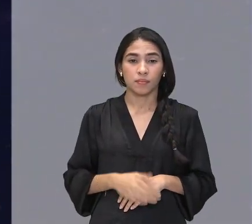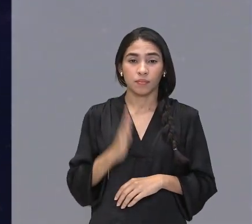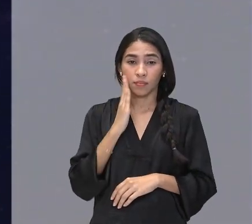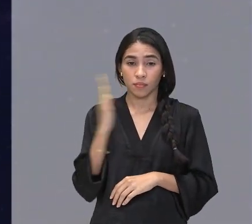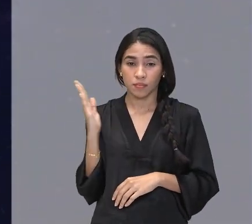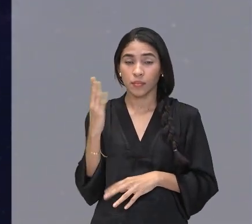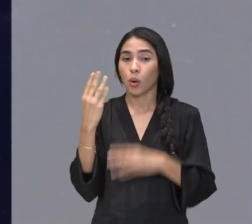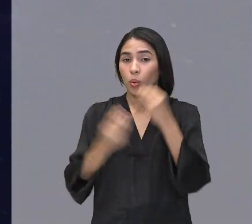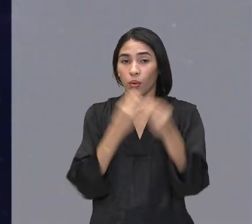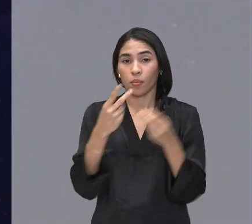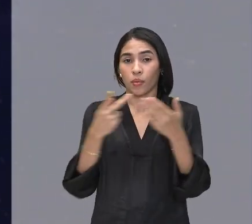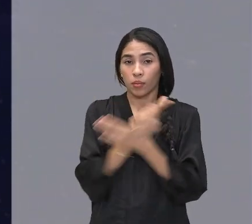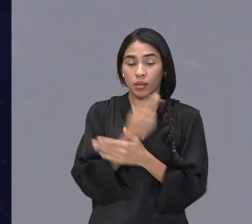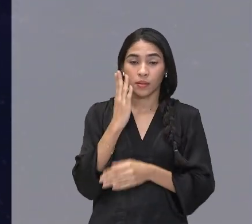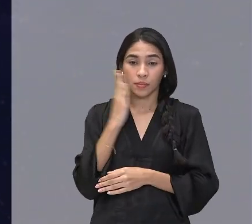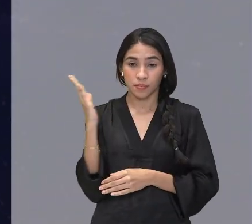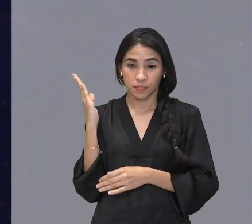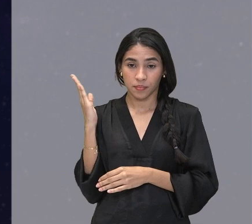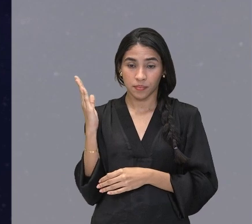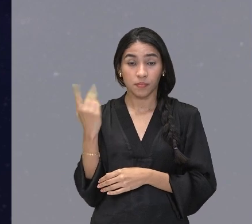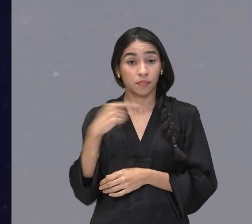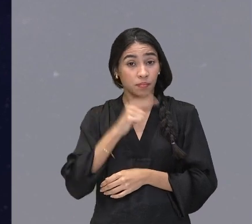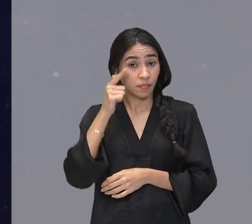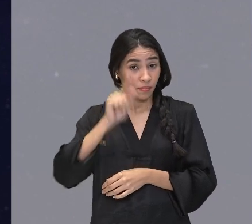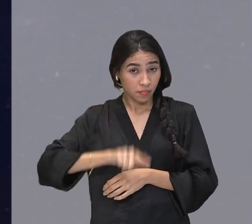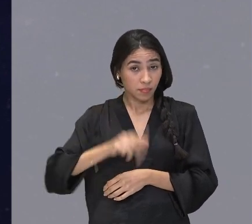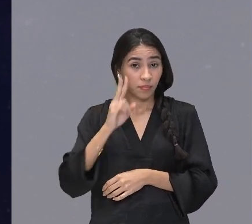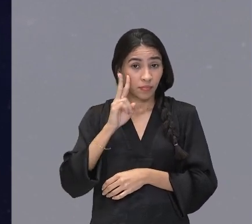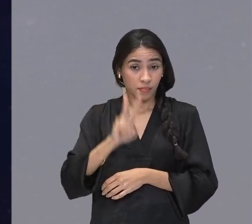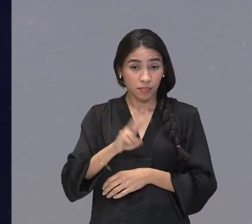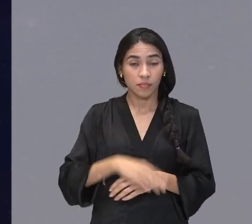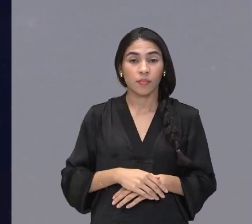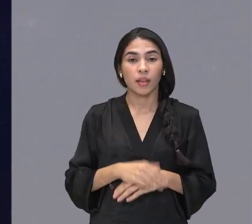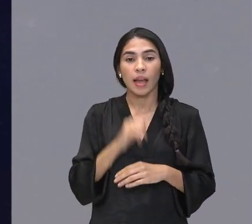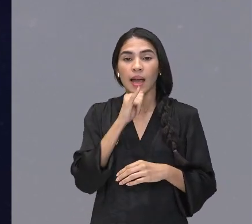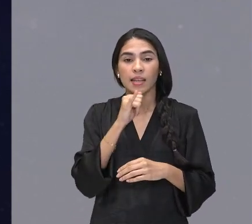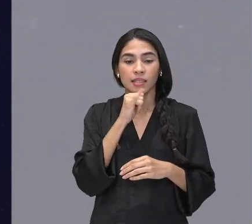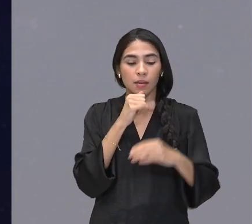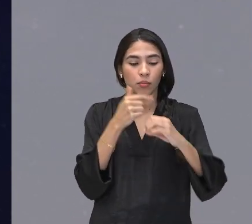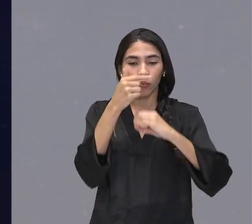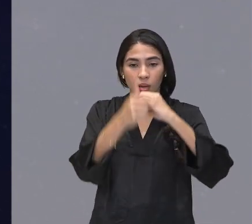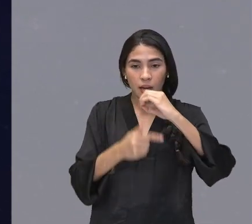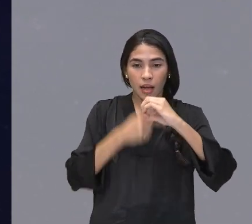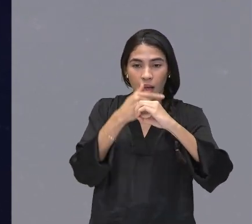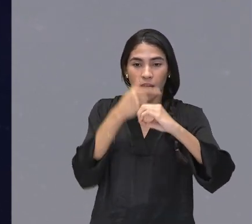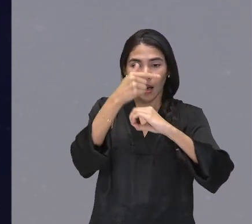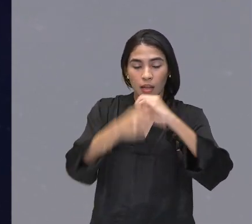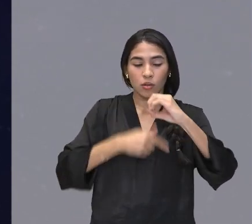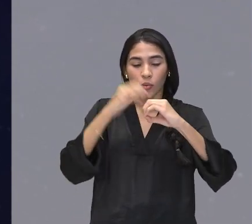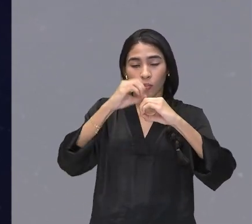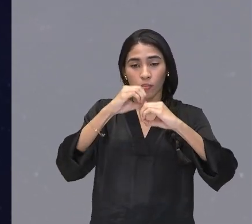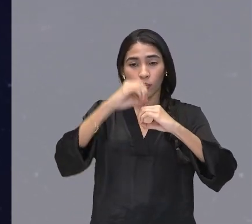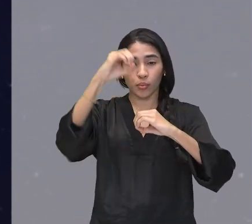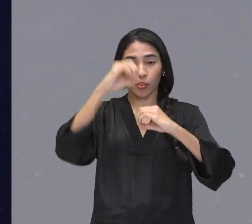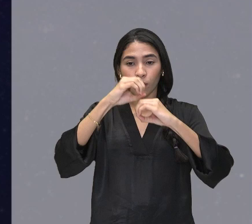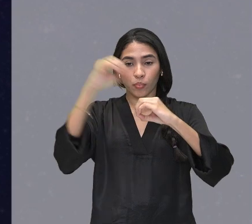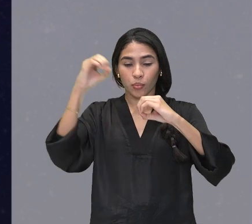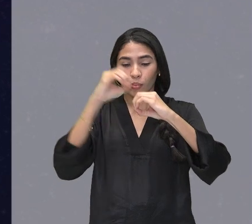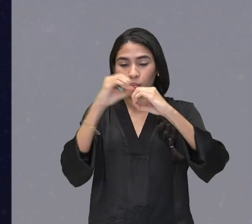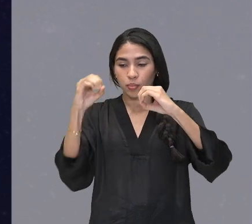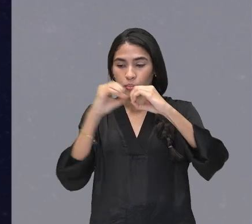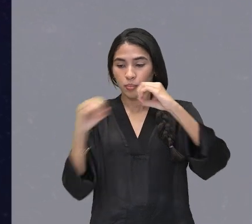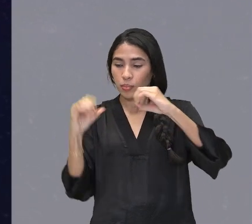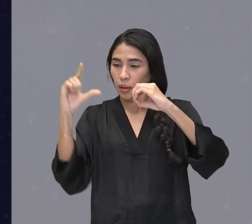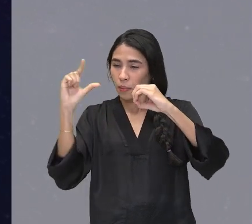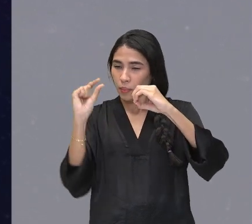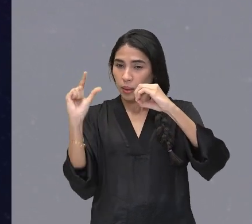que acontece esse processo? A gente já viu que é quando átomos pesados se desintegram, formando átomos